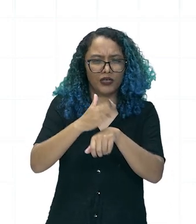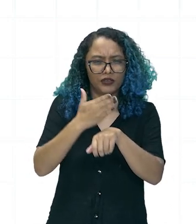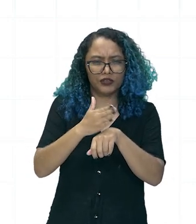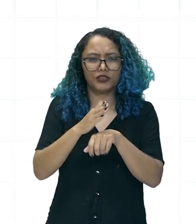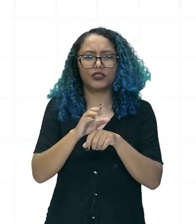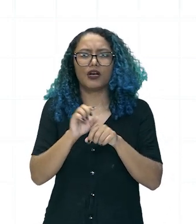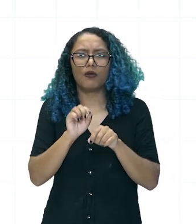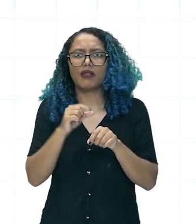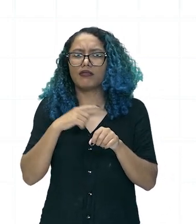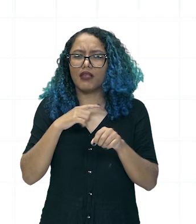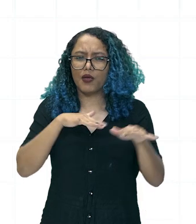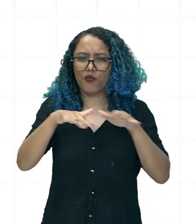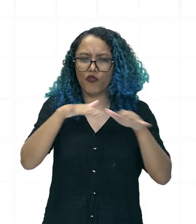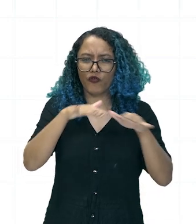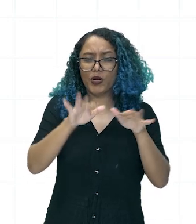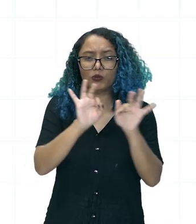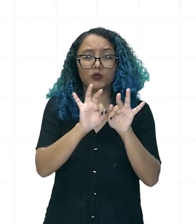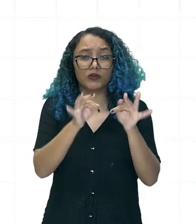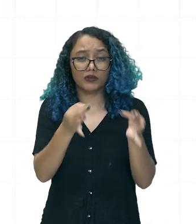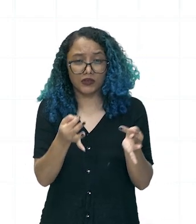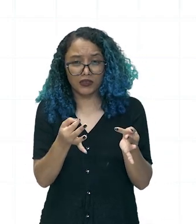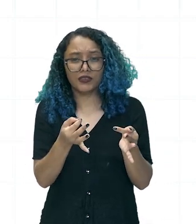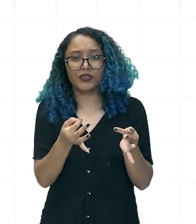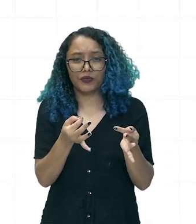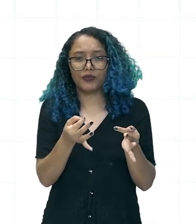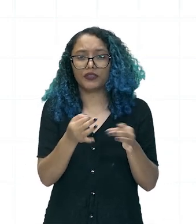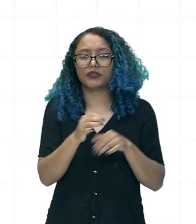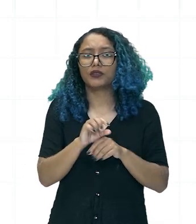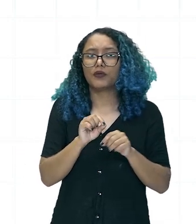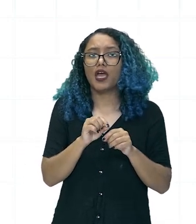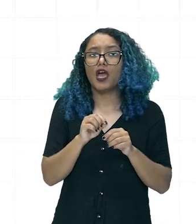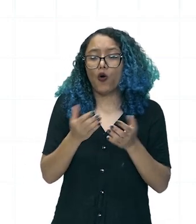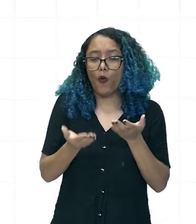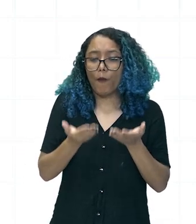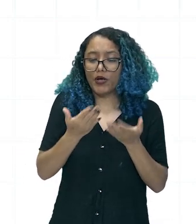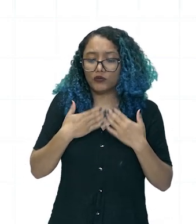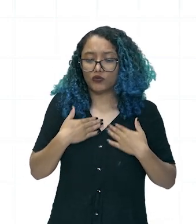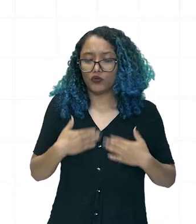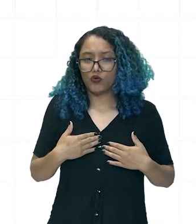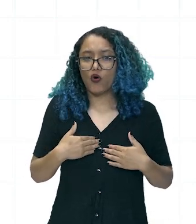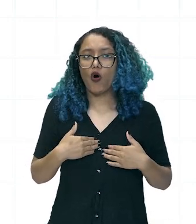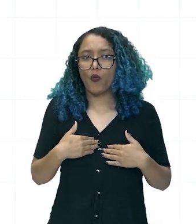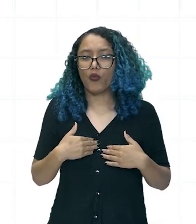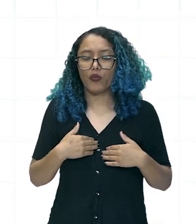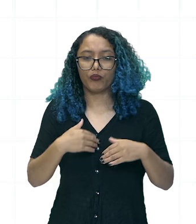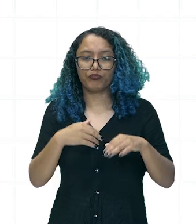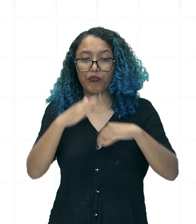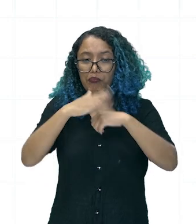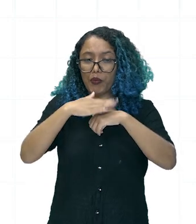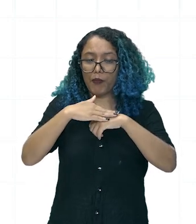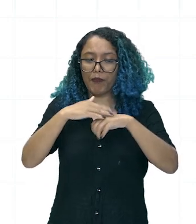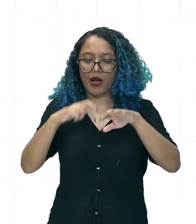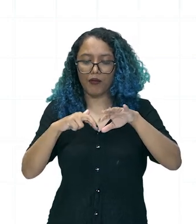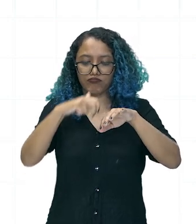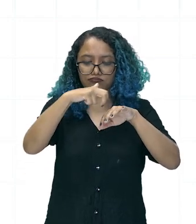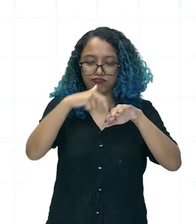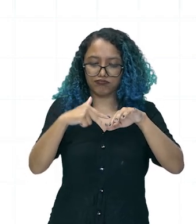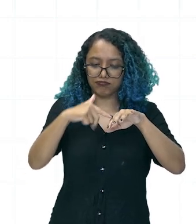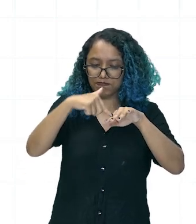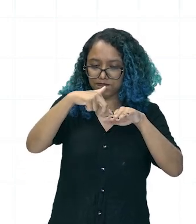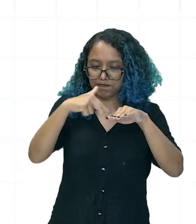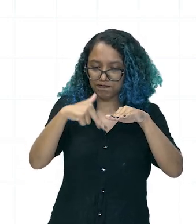que ela começou aí a fazer alguns movimentos, aí os médicos que estavam estudando o caso dela começaram a acompanhar e